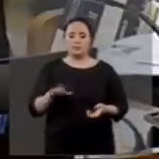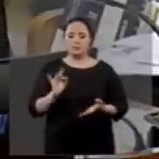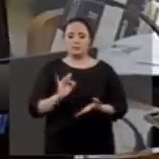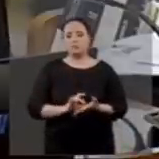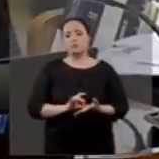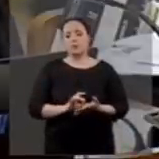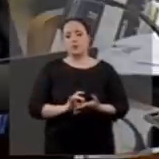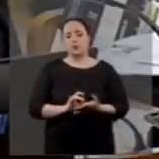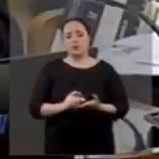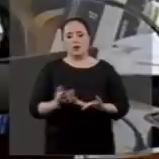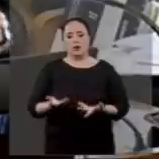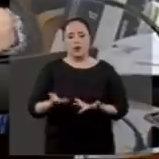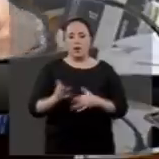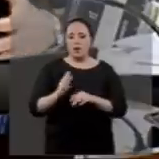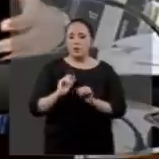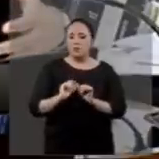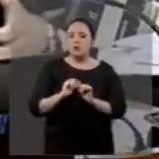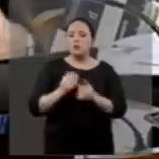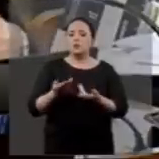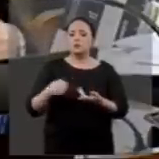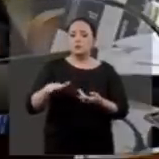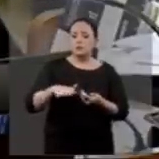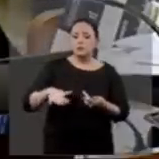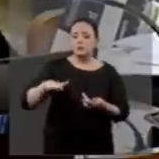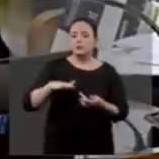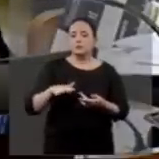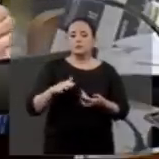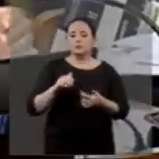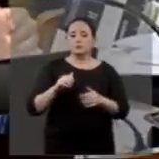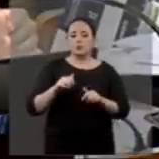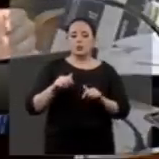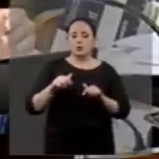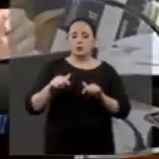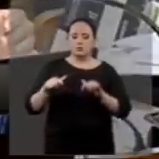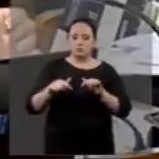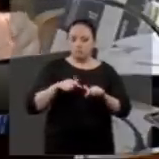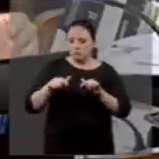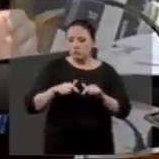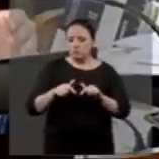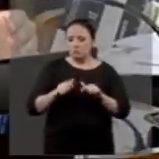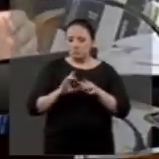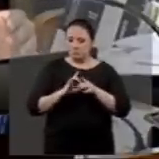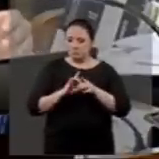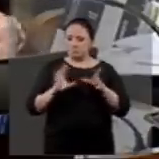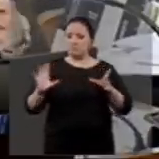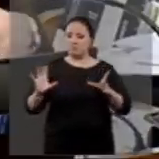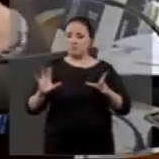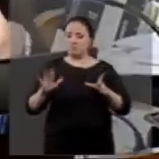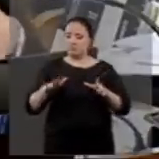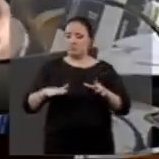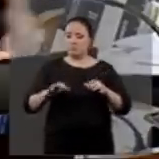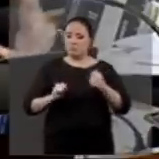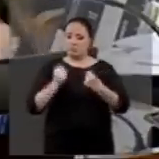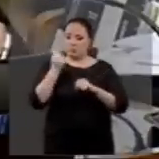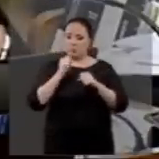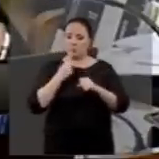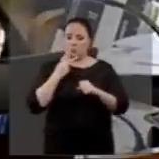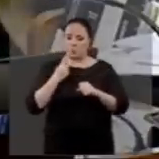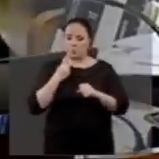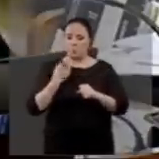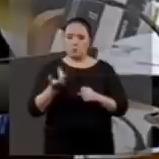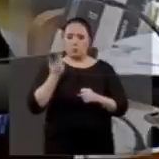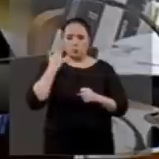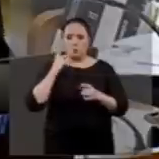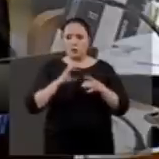realmente realiza dentro das atividades ilícitas praticadas por esse mercado, ou obviamente por parte